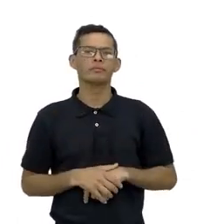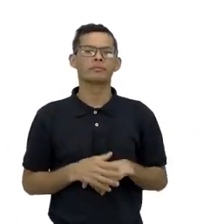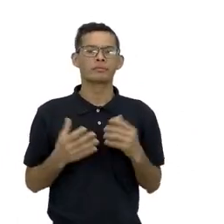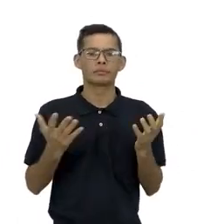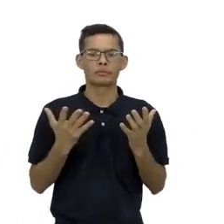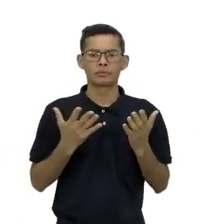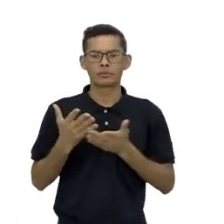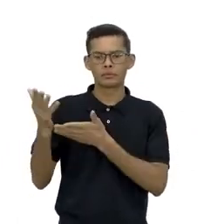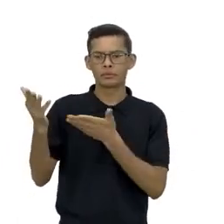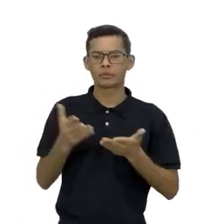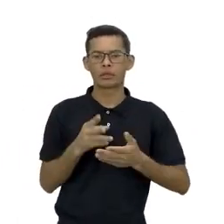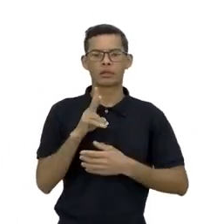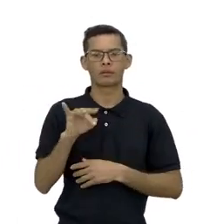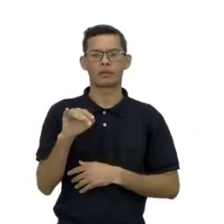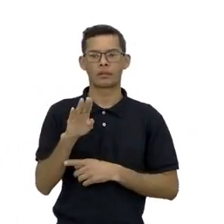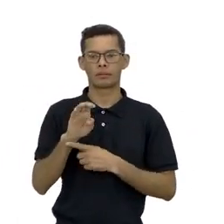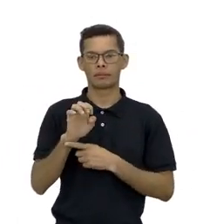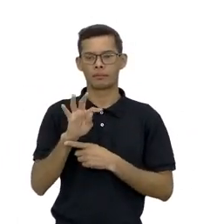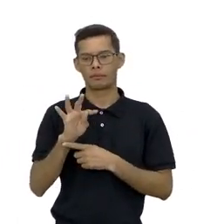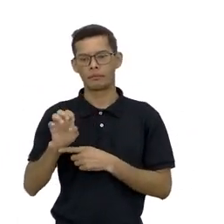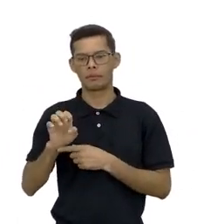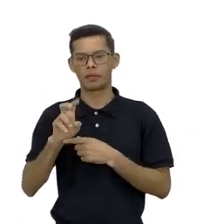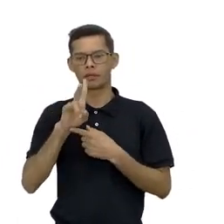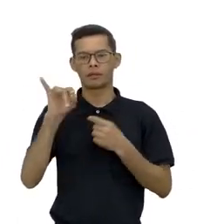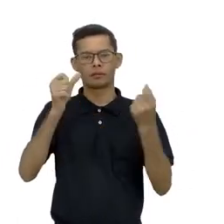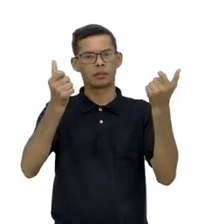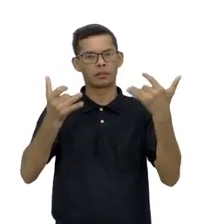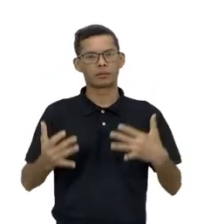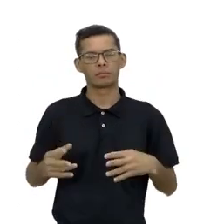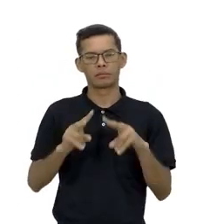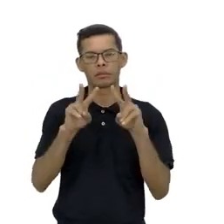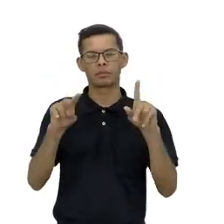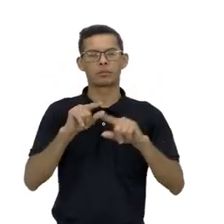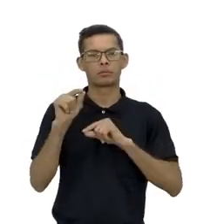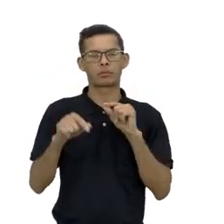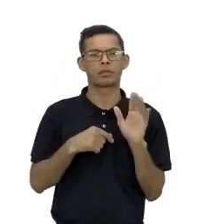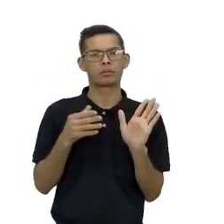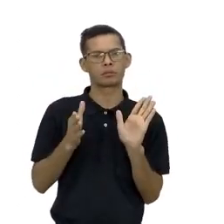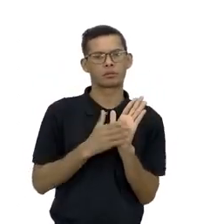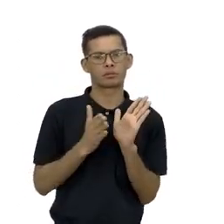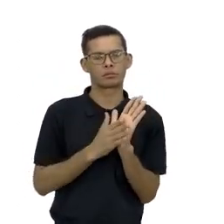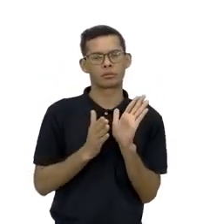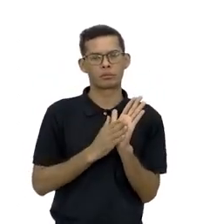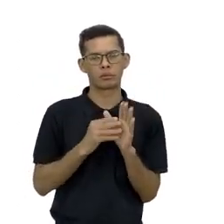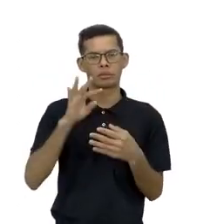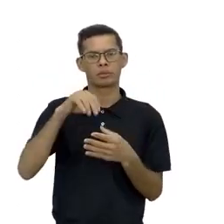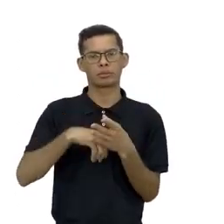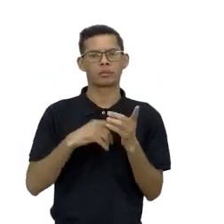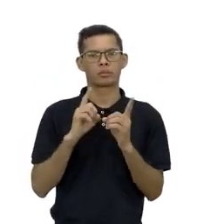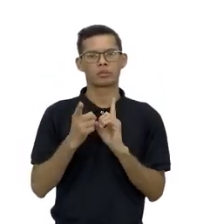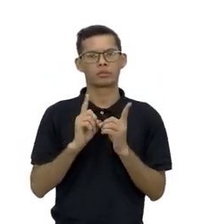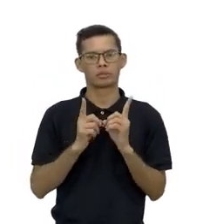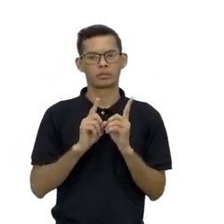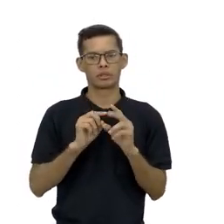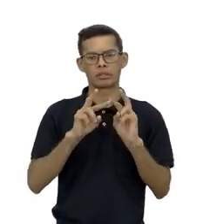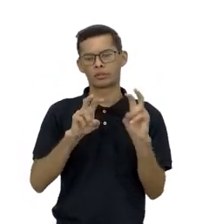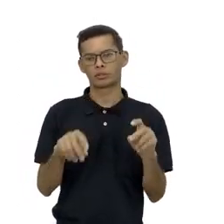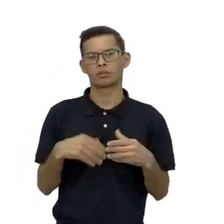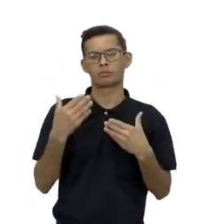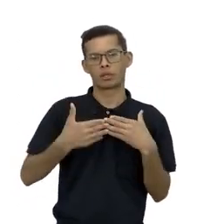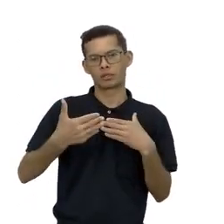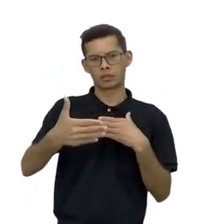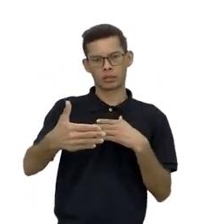eu vou chamar a Beth, porque ela vai falar com vocês das propostas didáticas, das